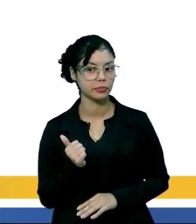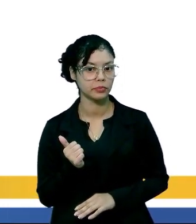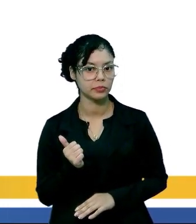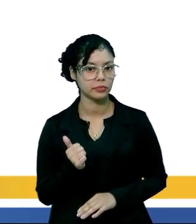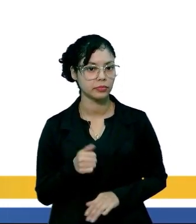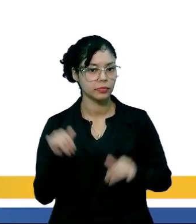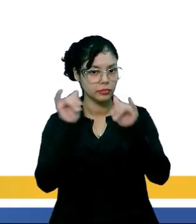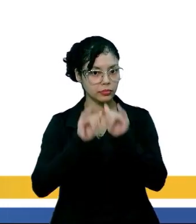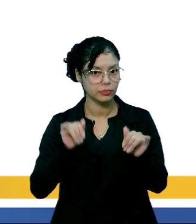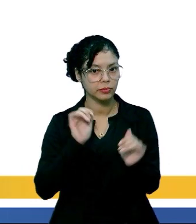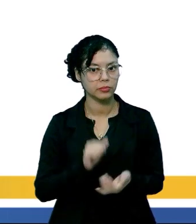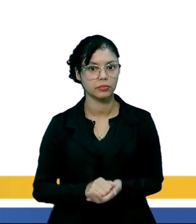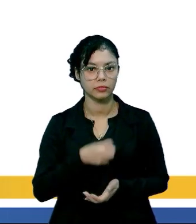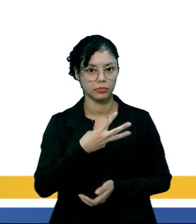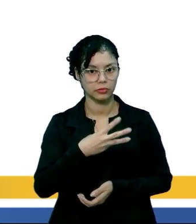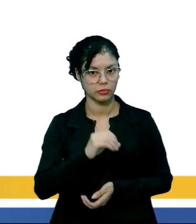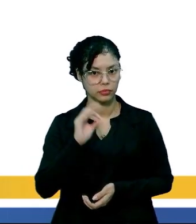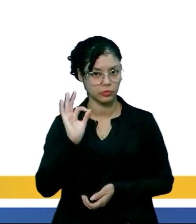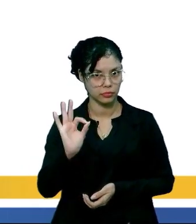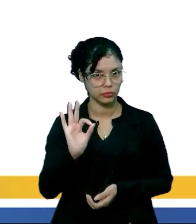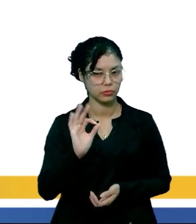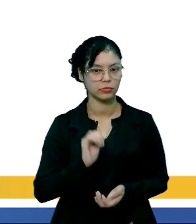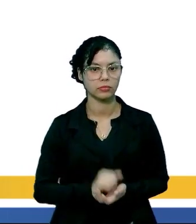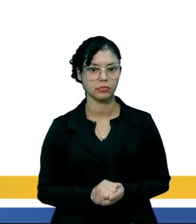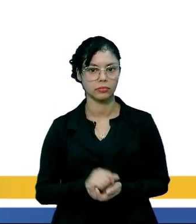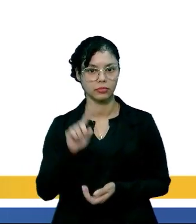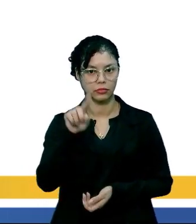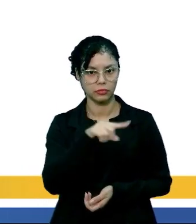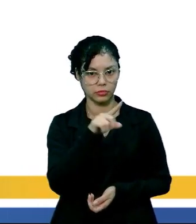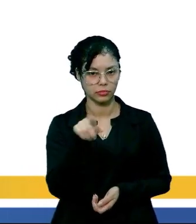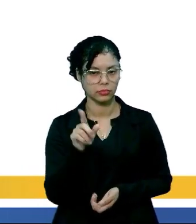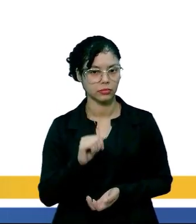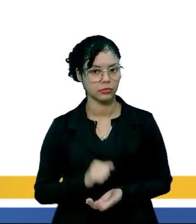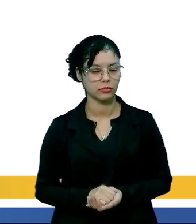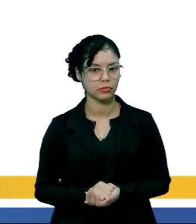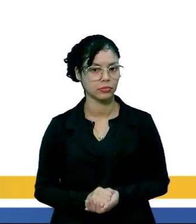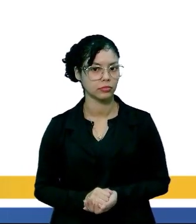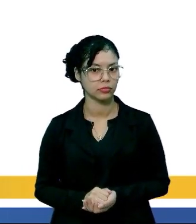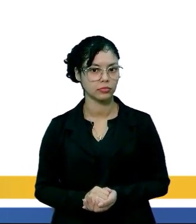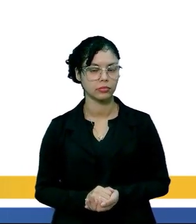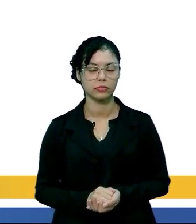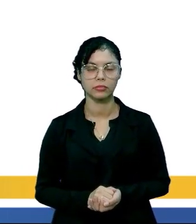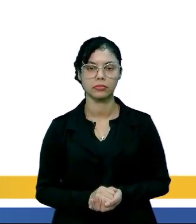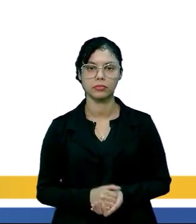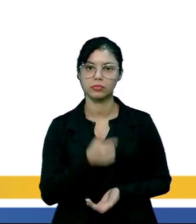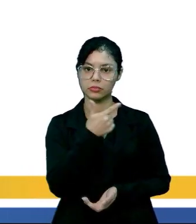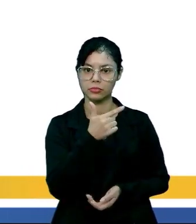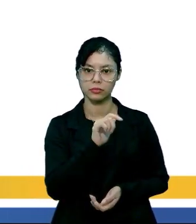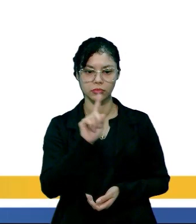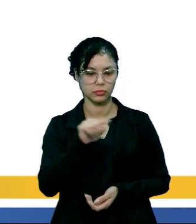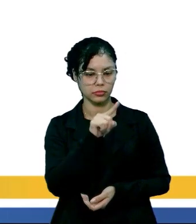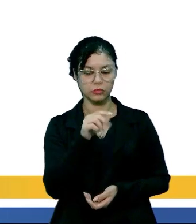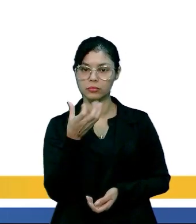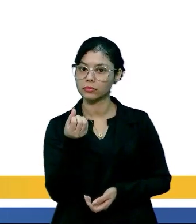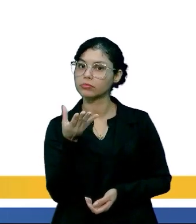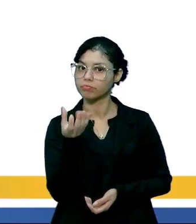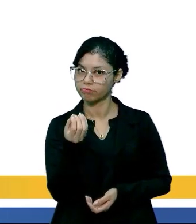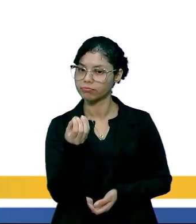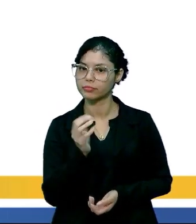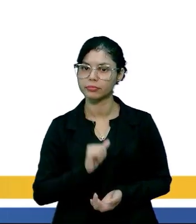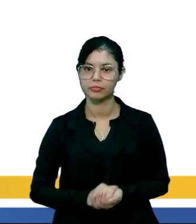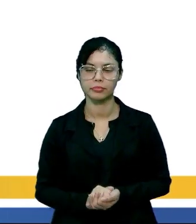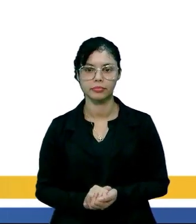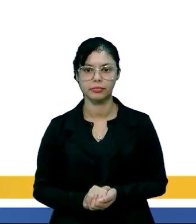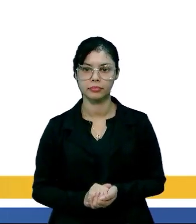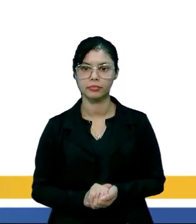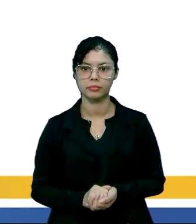Do enunciado, sabemos que alfa é igual a 30 graus e logo 2α é igual a